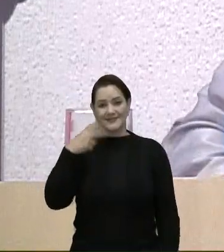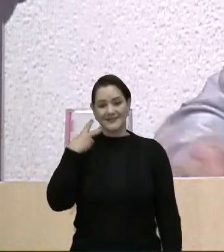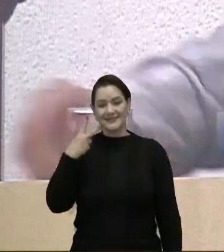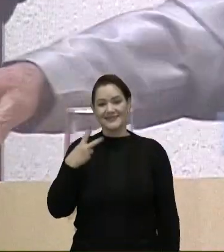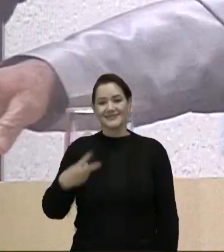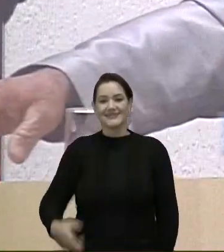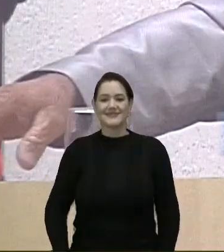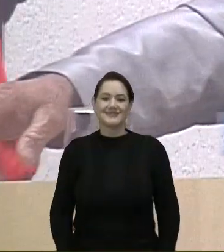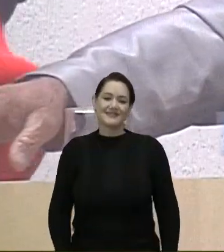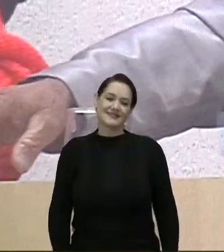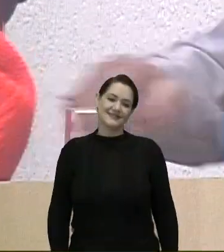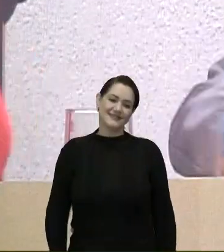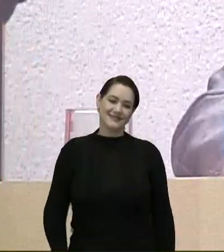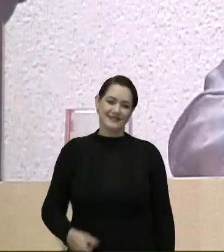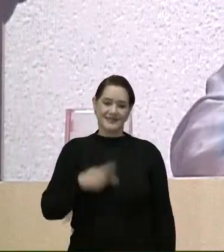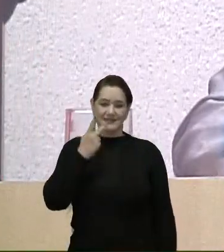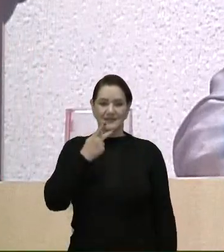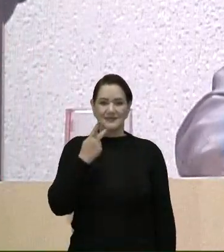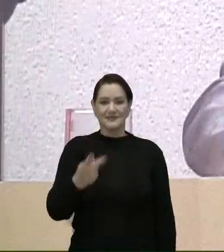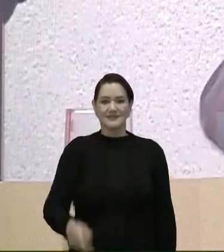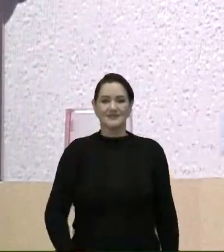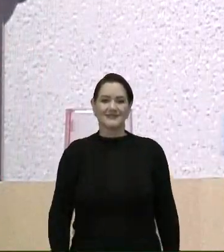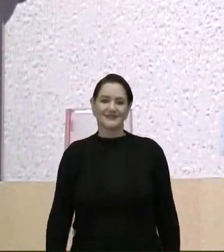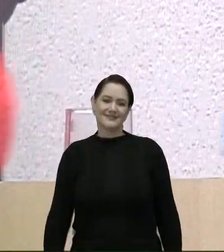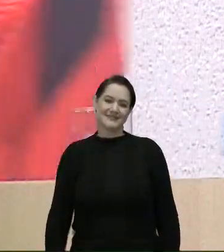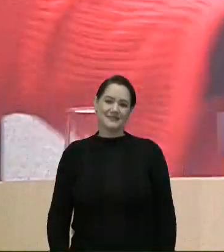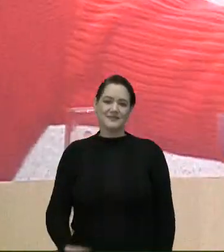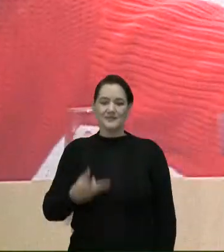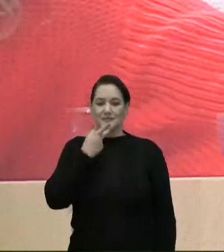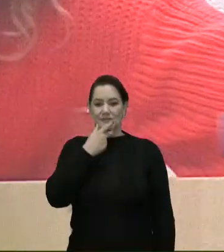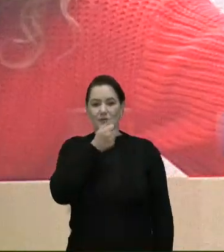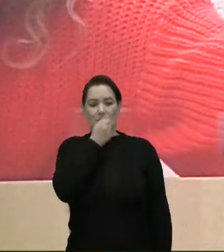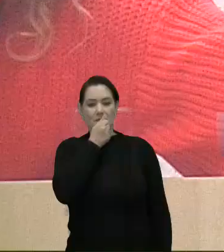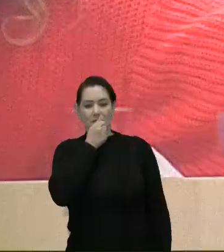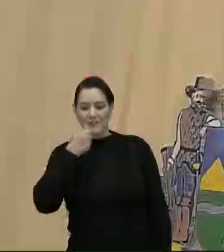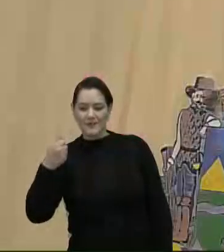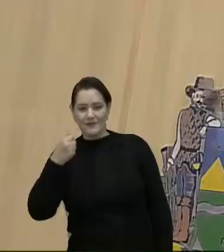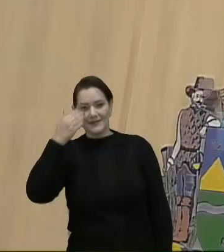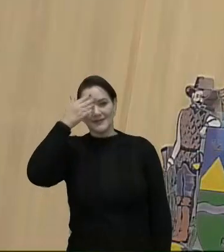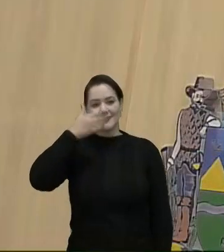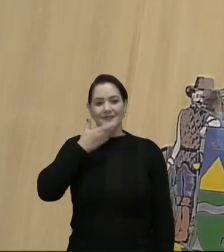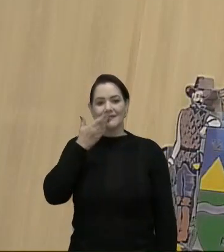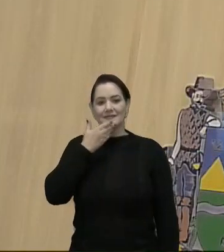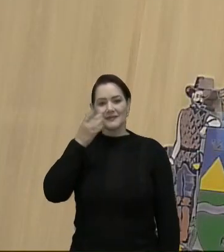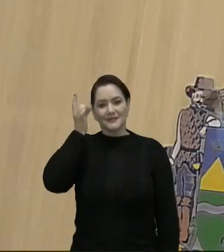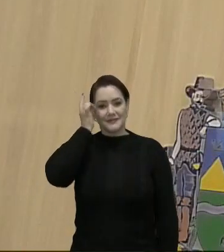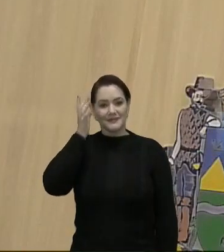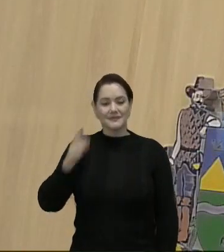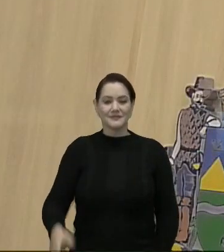vereador. Pode ir, não? Posso ver o que mesmo? Esse aqui mesmo, vai ser mais fácil. Olá.